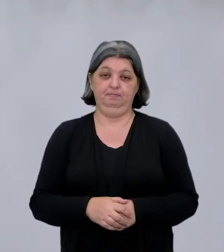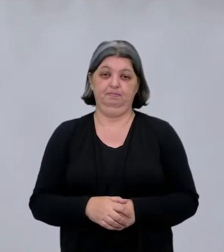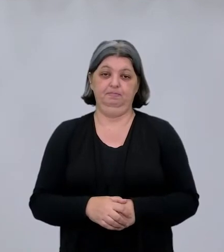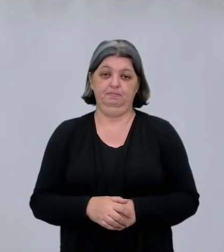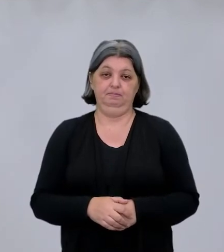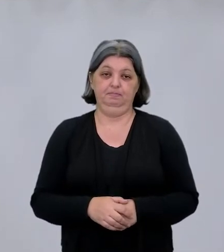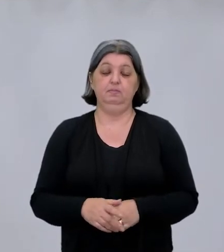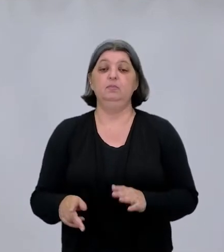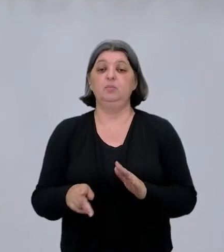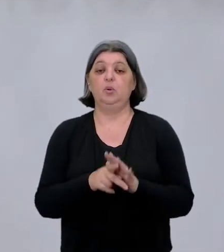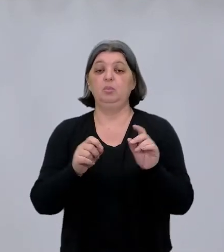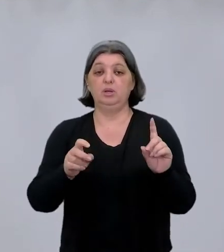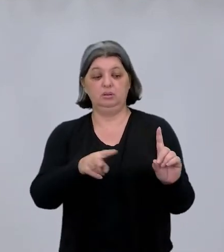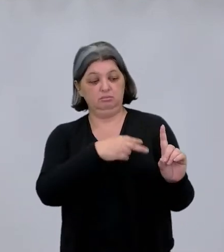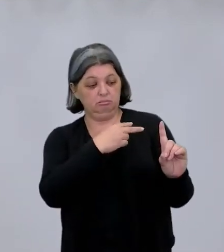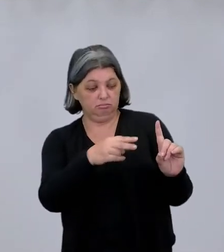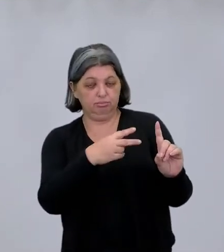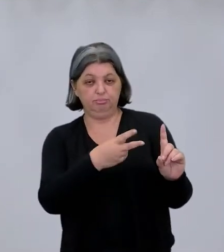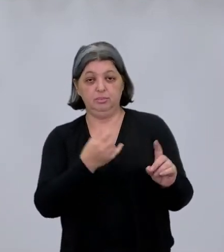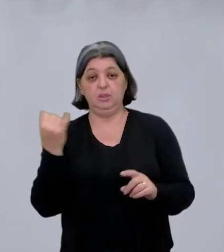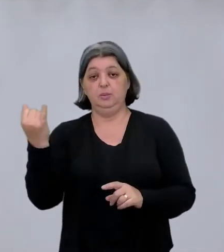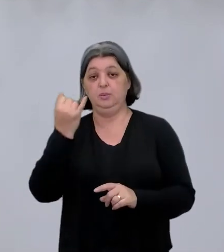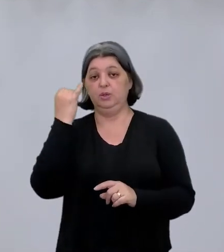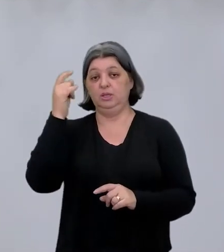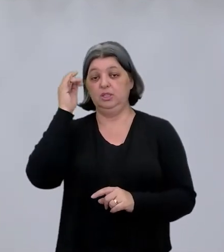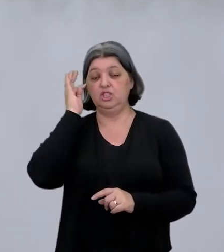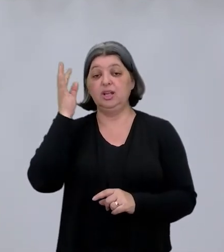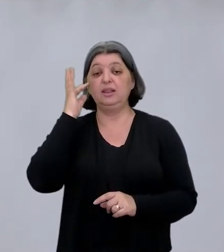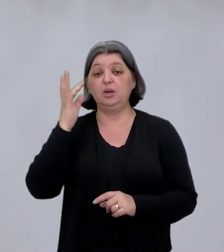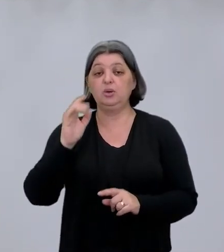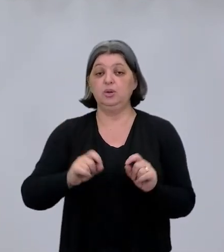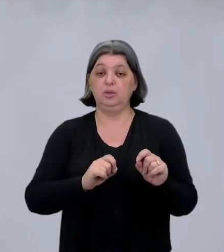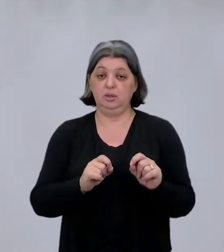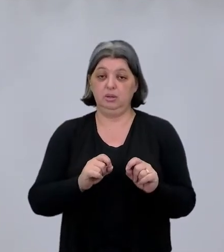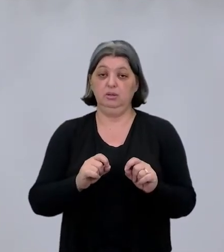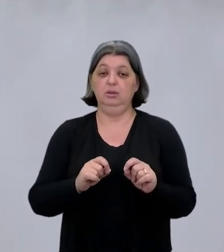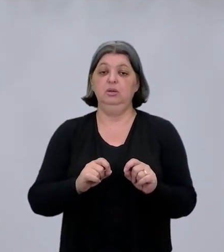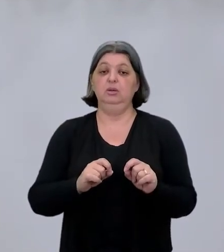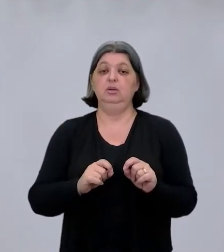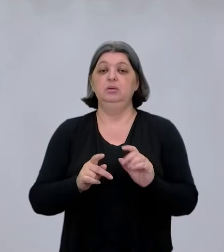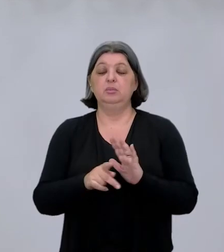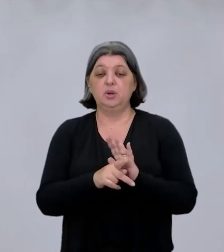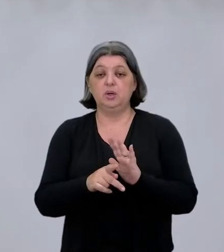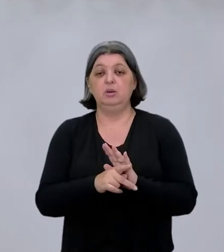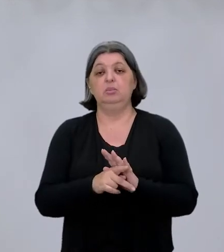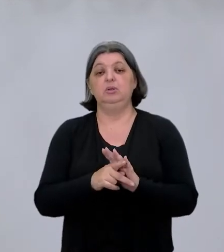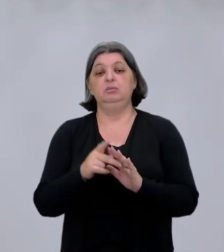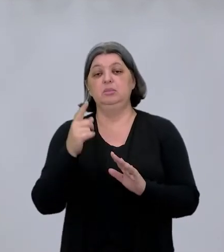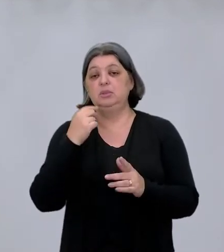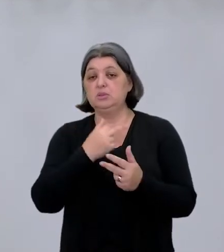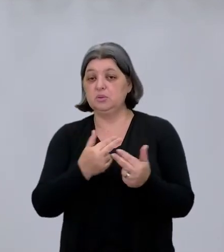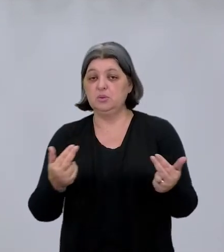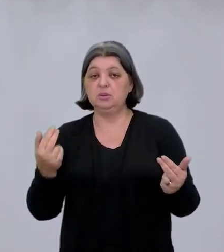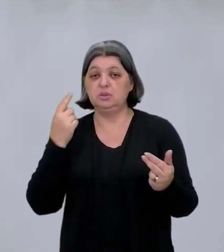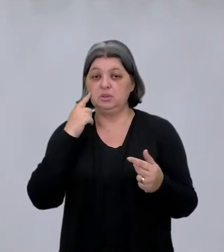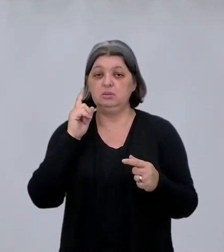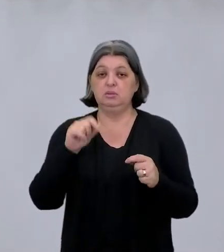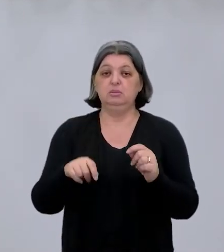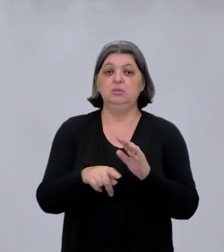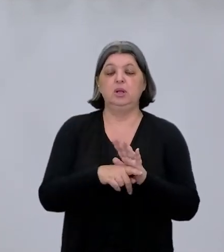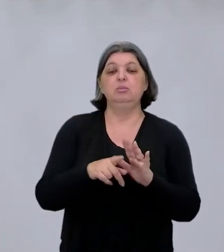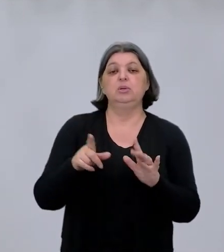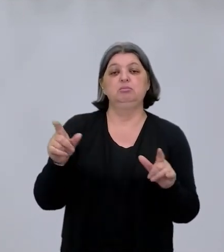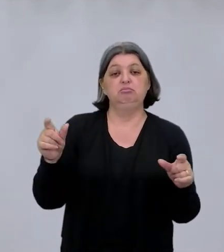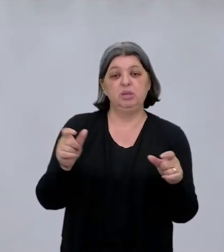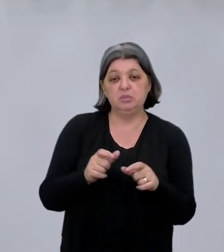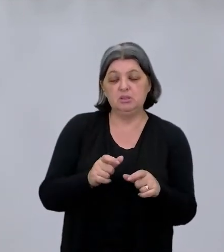aspecto importante dessa teoria é a ideia de que normalmente a gente vai normalizando esses atos desviantes. E eles são minimizados.